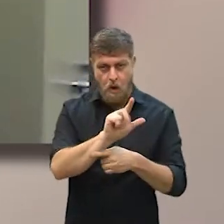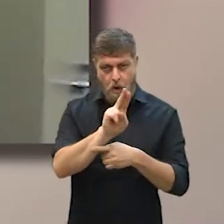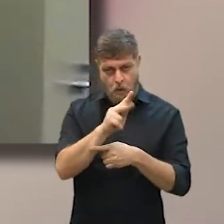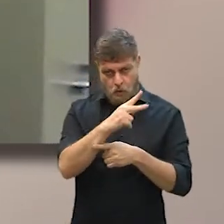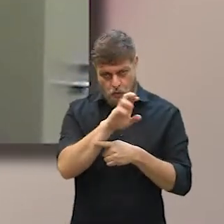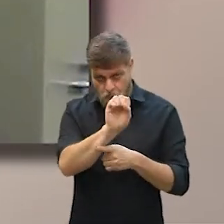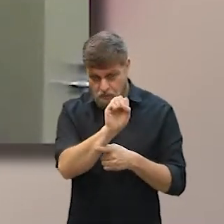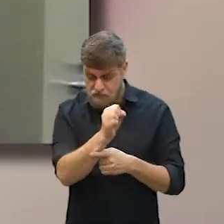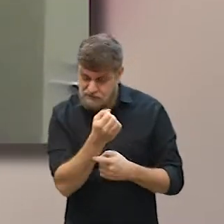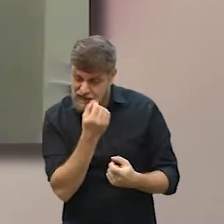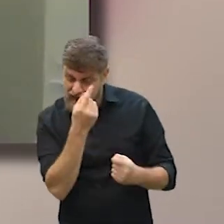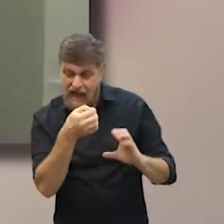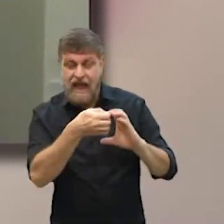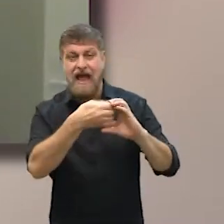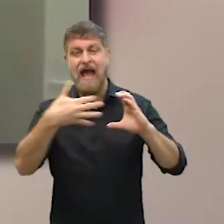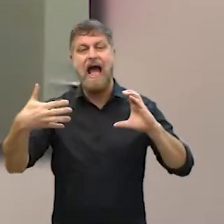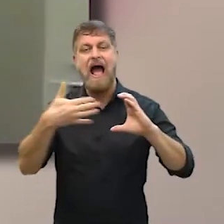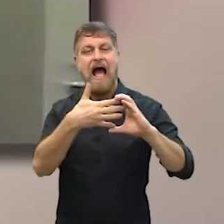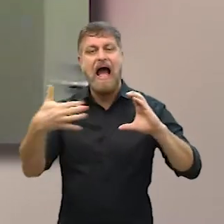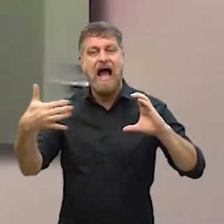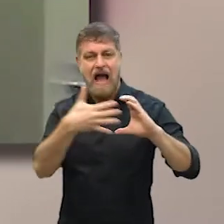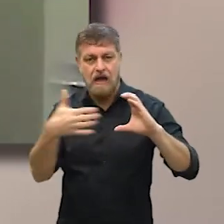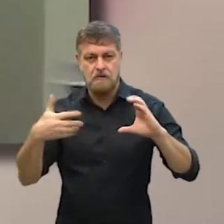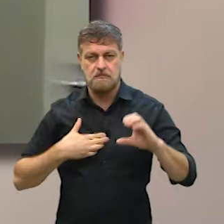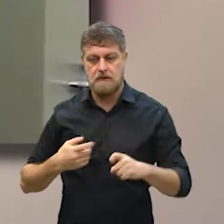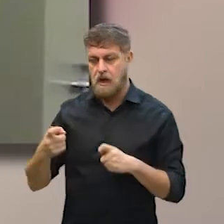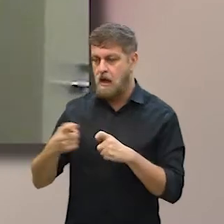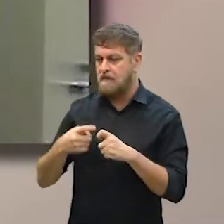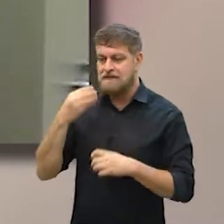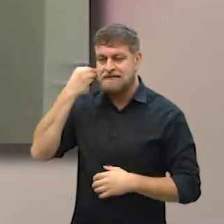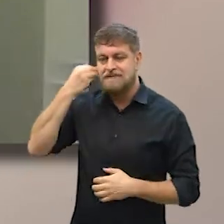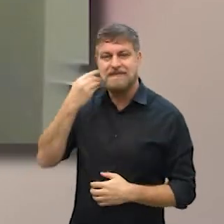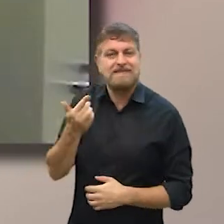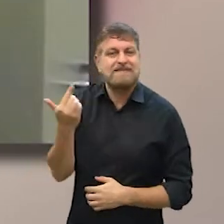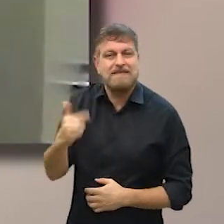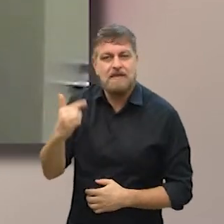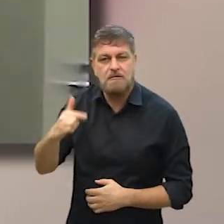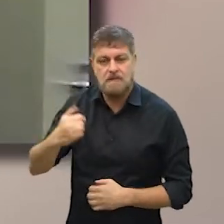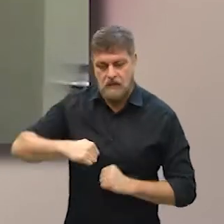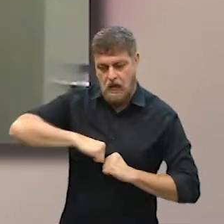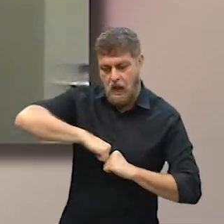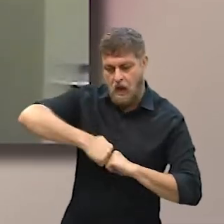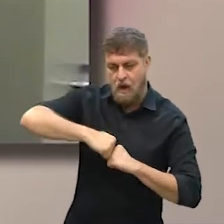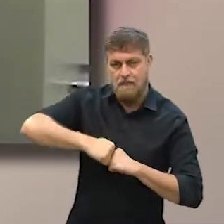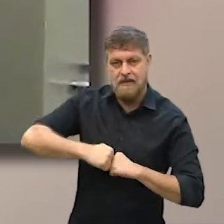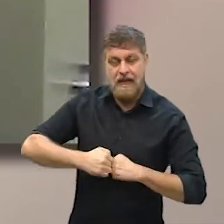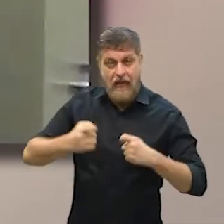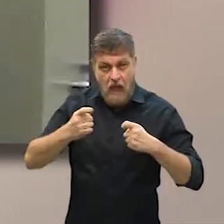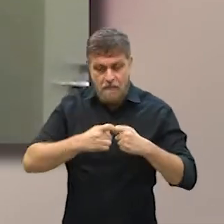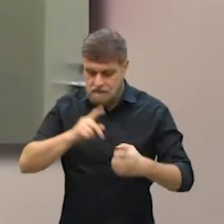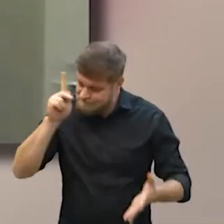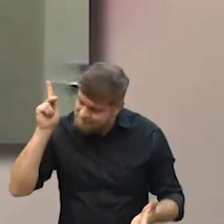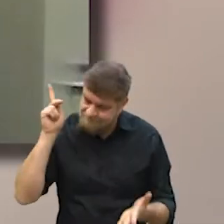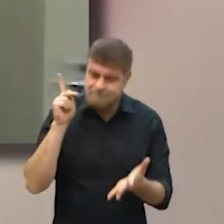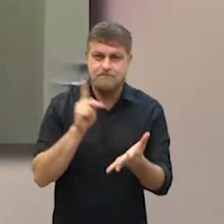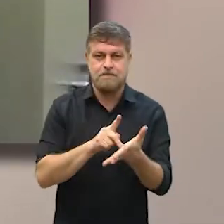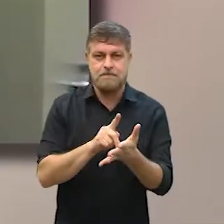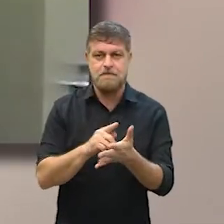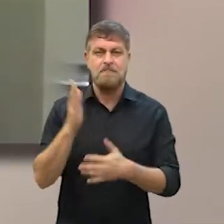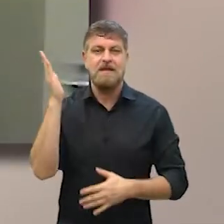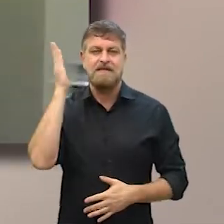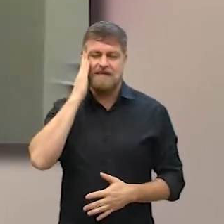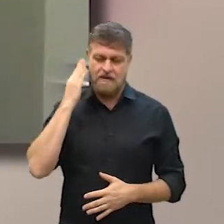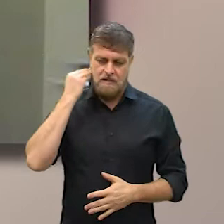é bem mais raro essas doenças por isso que a maior parte dos é tanta experiência em tratar o reumatologista é o especialista